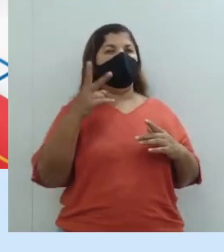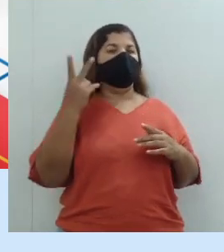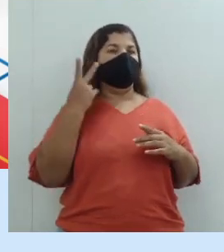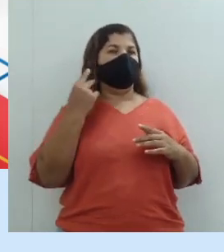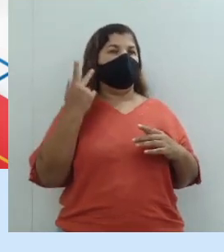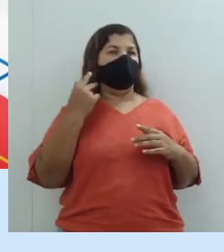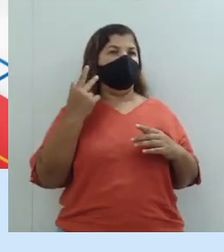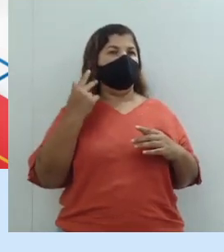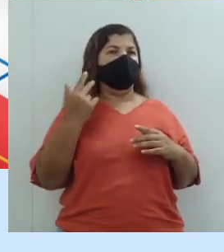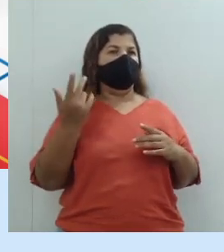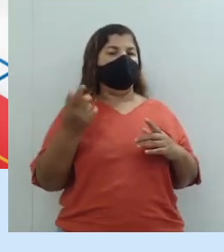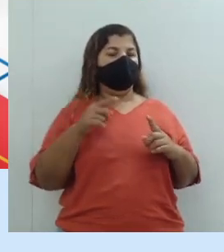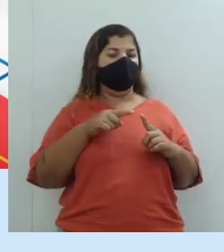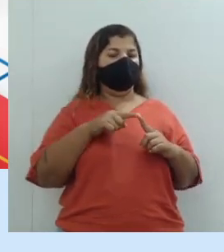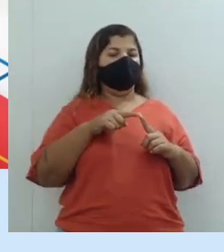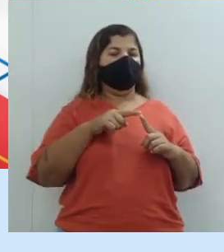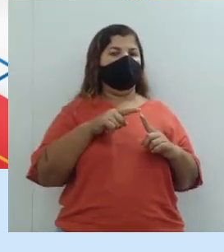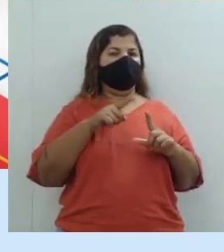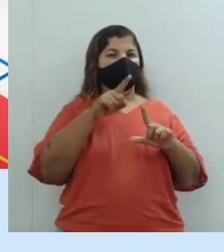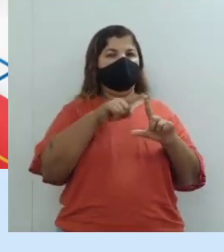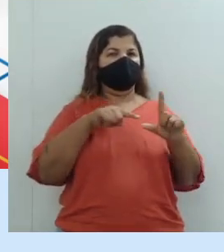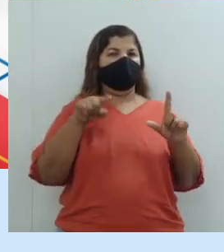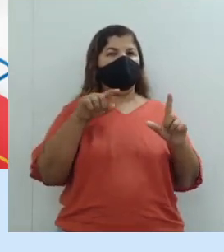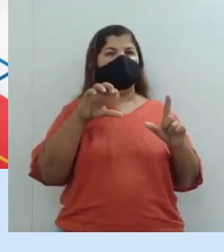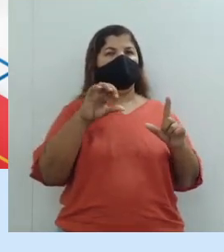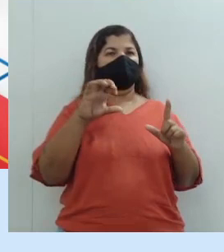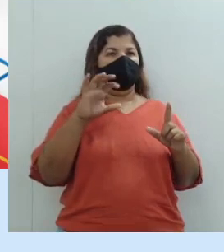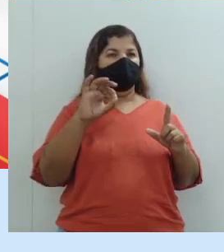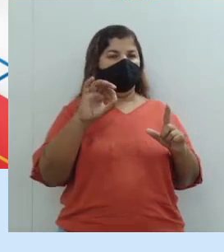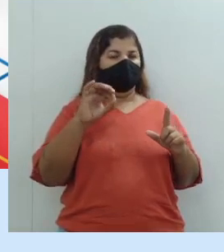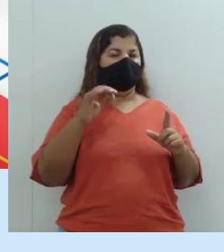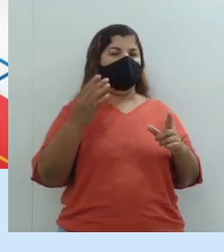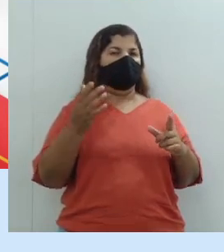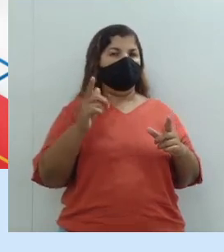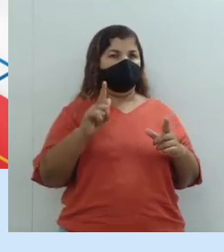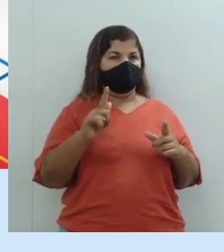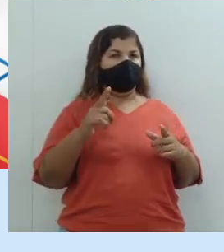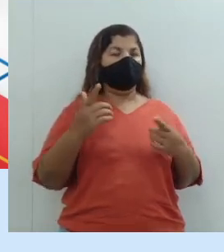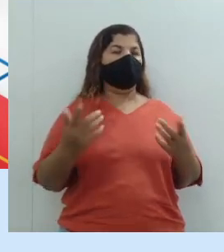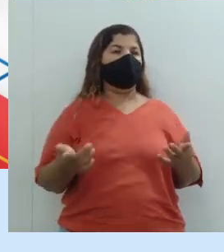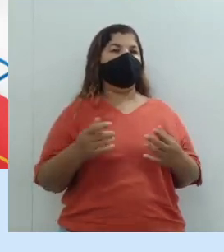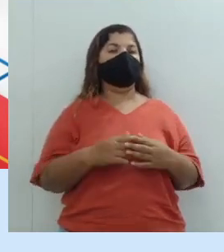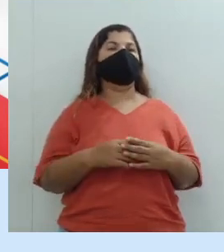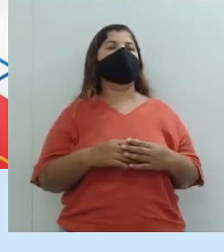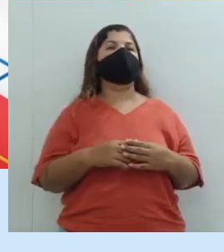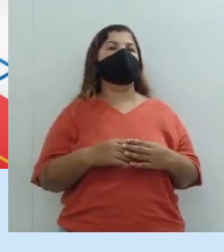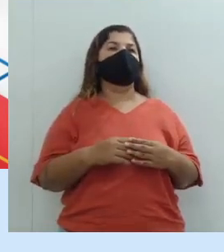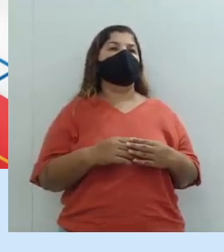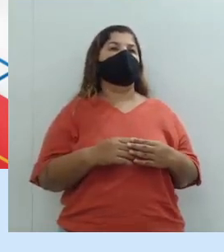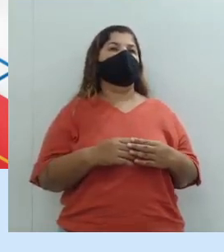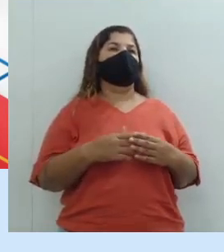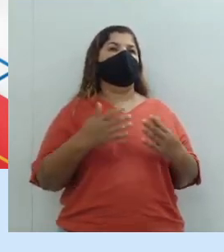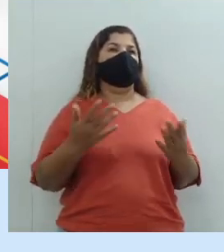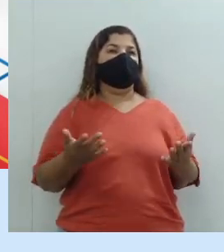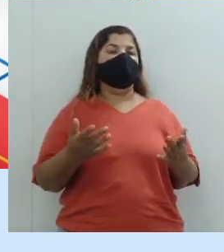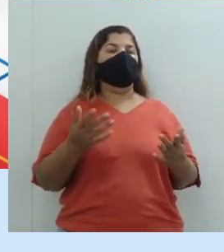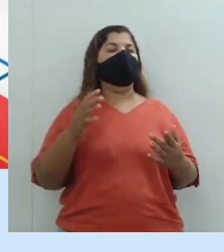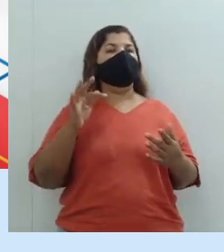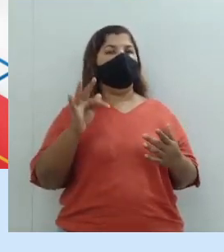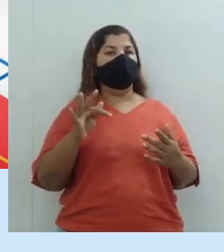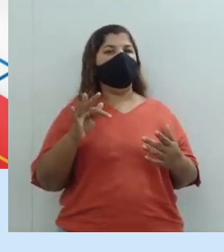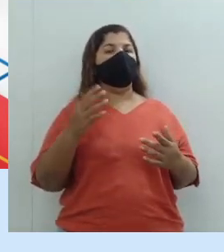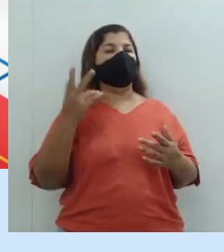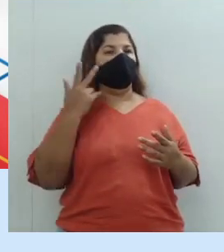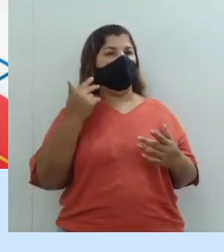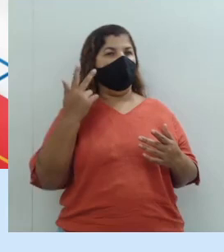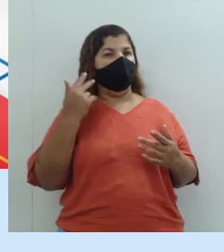ângulo, inclusive, de 90 graus, né? É importante a gente saber disso. Então, vamos lá. Lembre-se de que a força normal é a